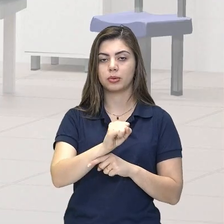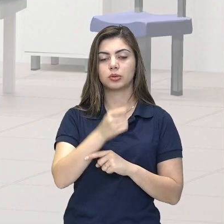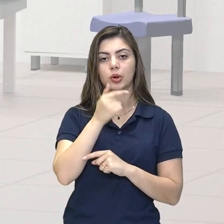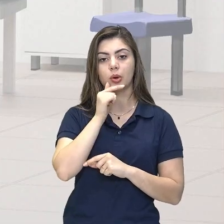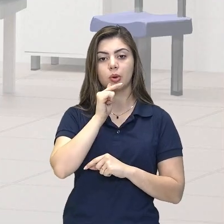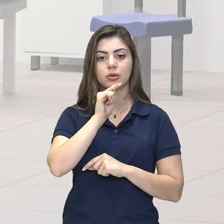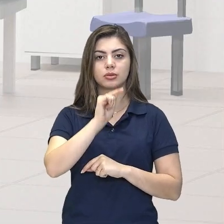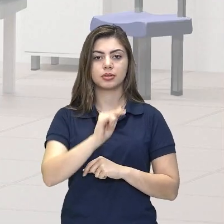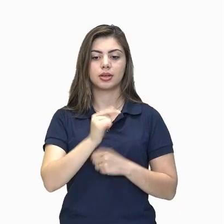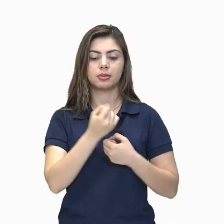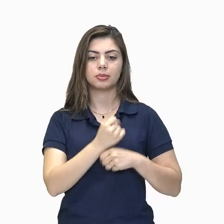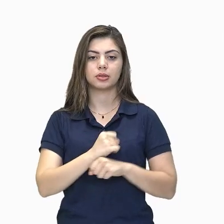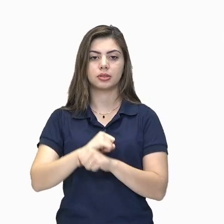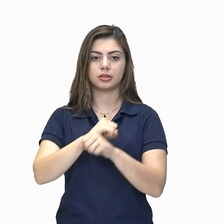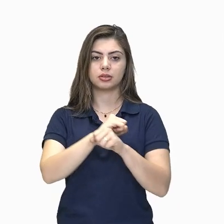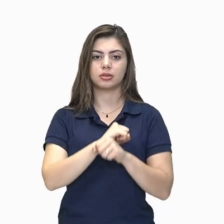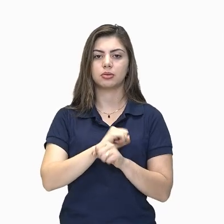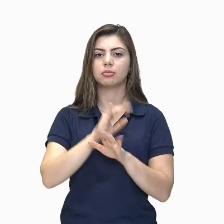imunidade de rebanho?